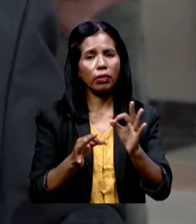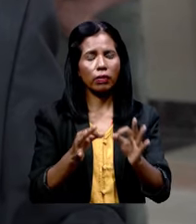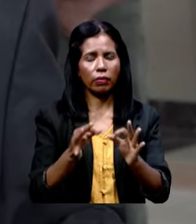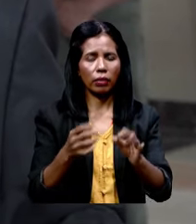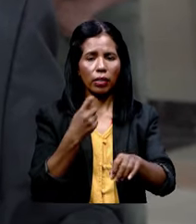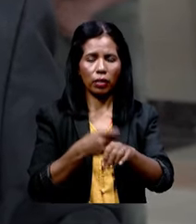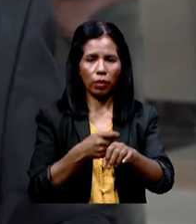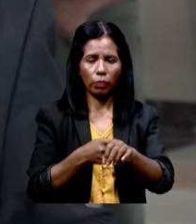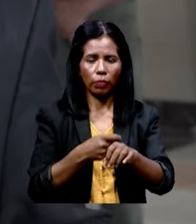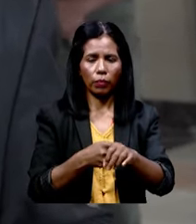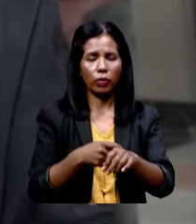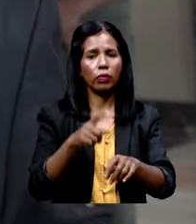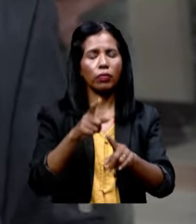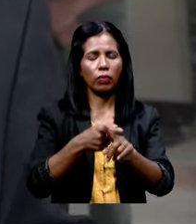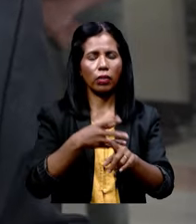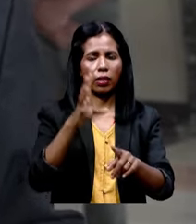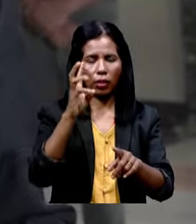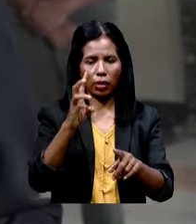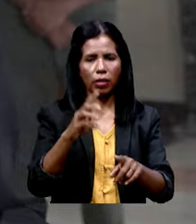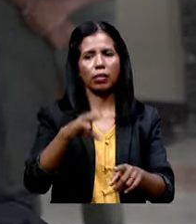toma, se buca,